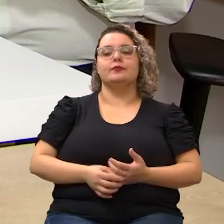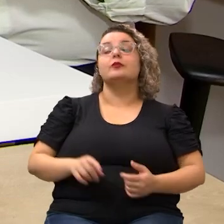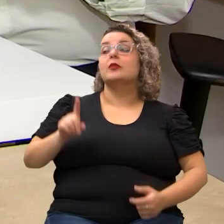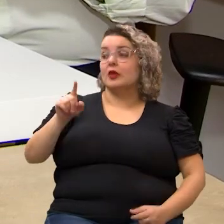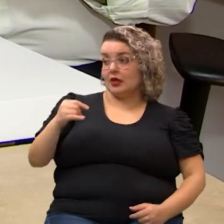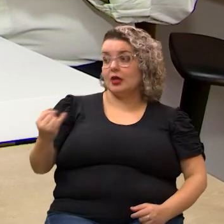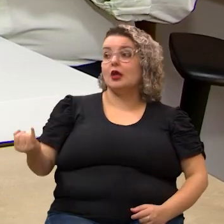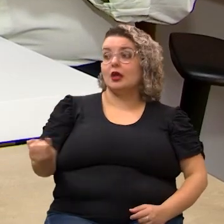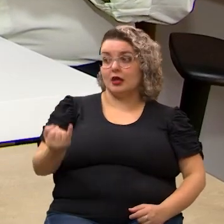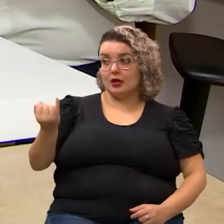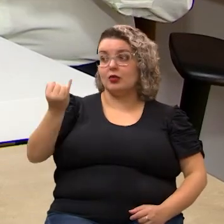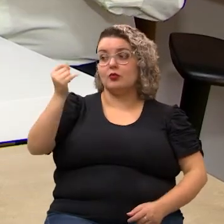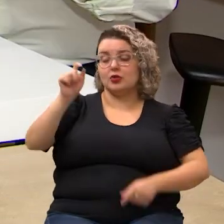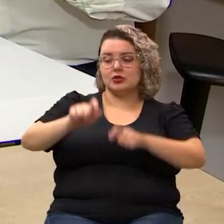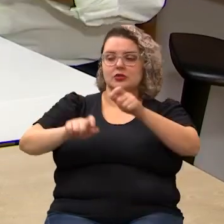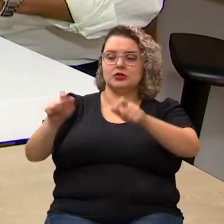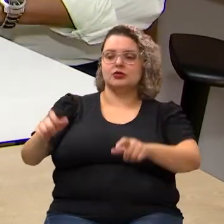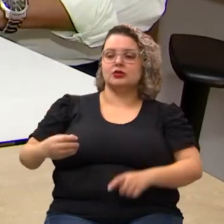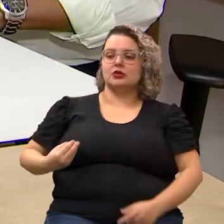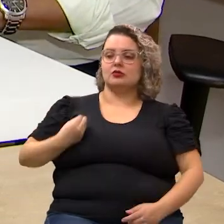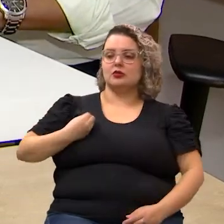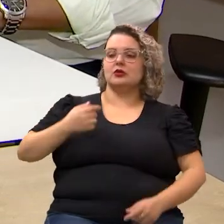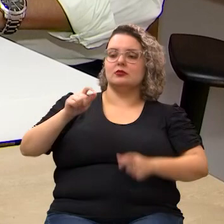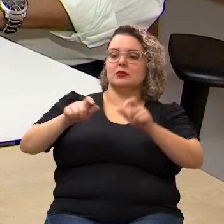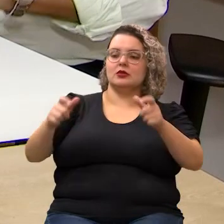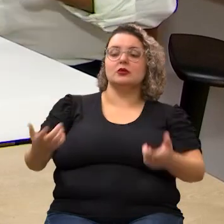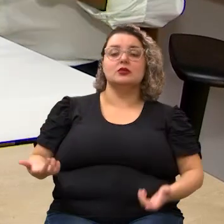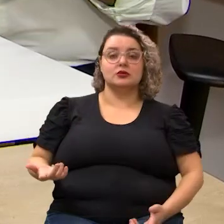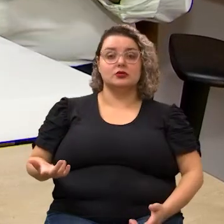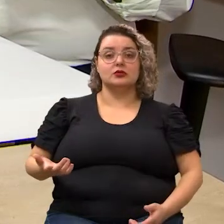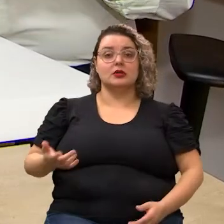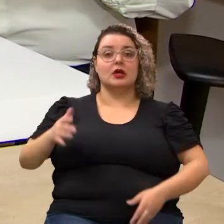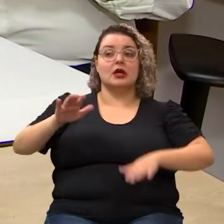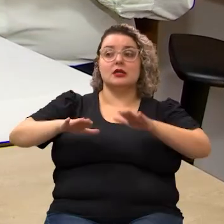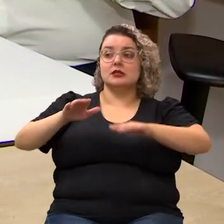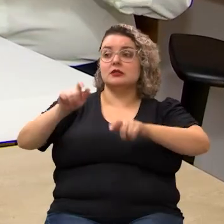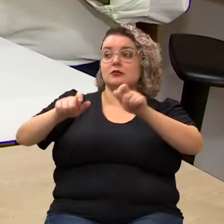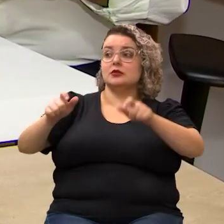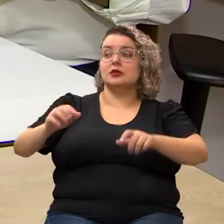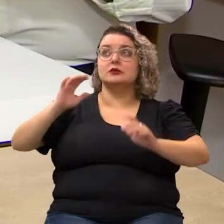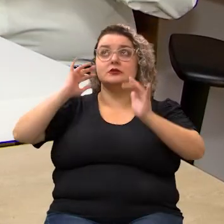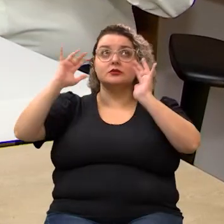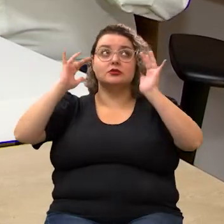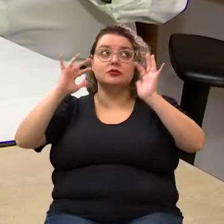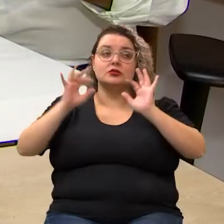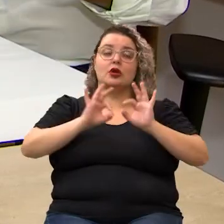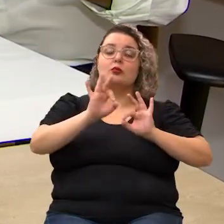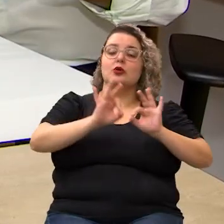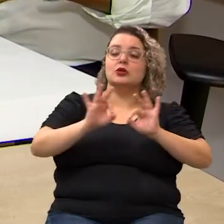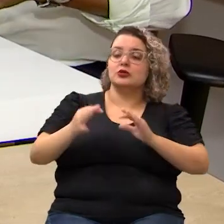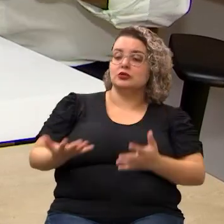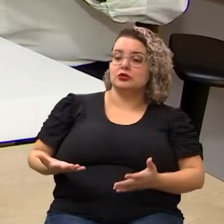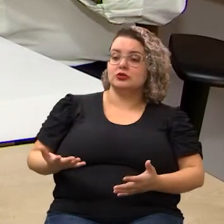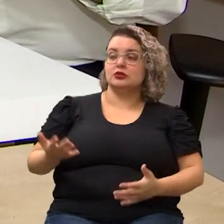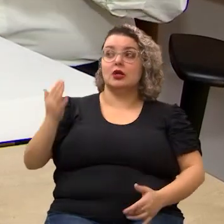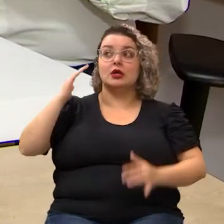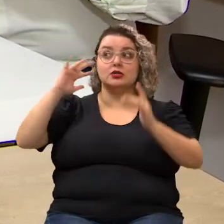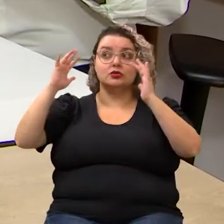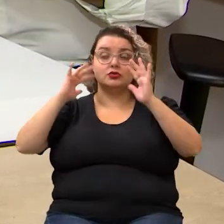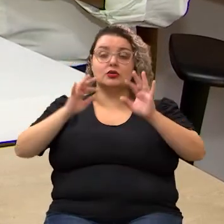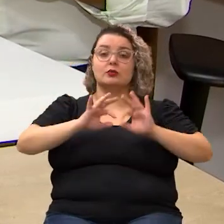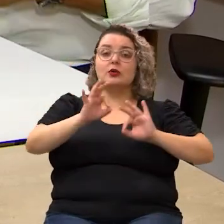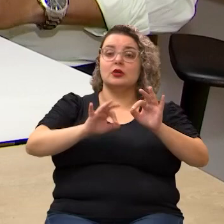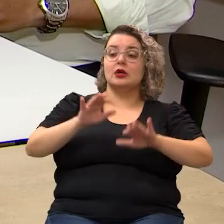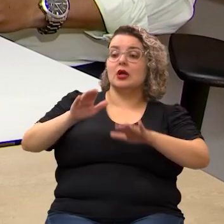é bastante relevante na vida das pessoas, é que muitas vezes as pessoas têm sonhos, têm projetos. E esses